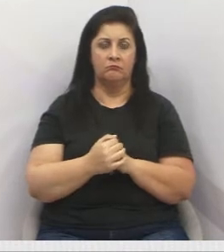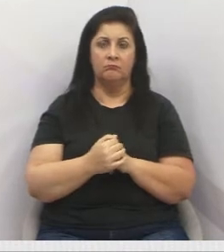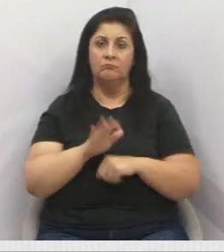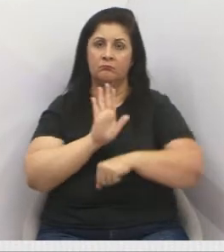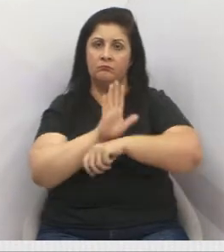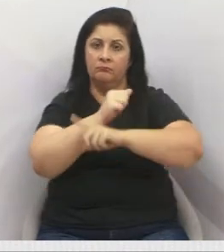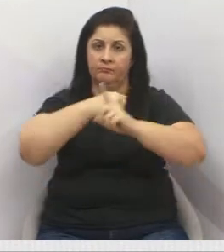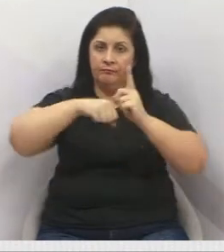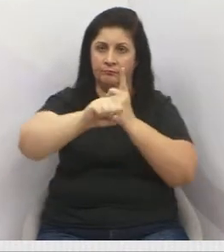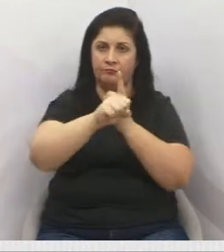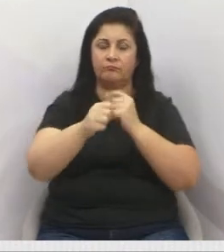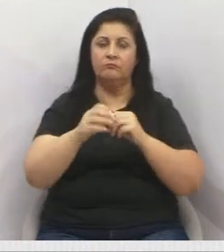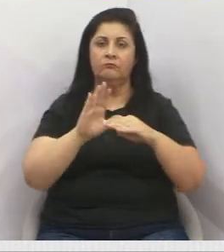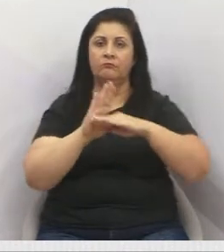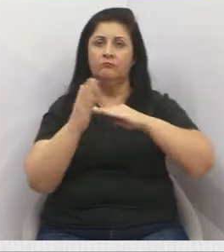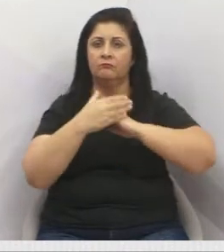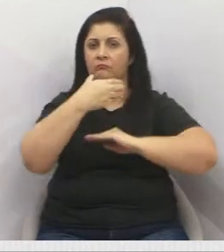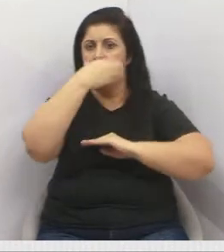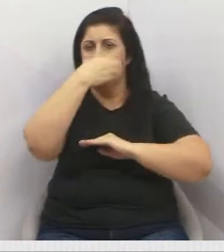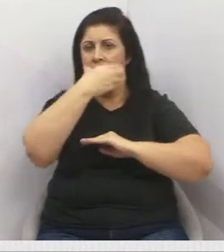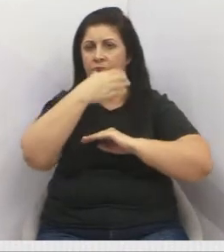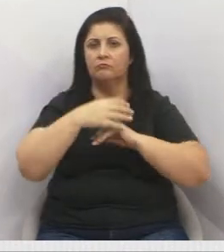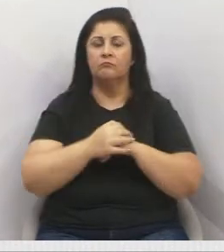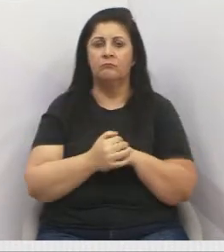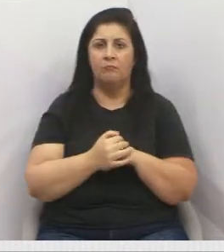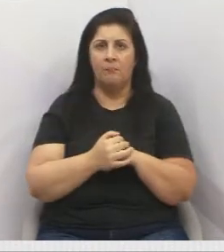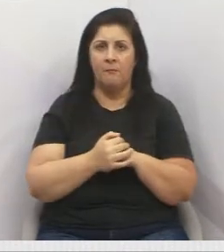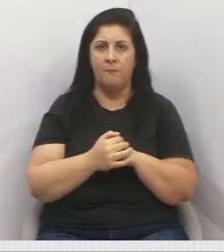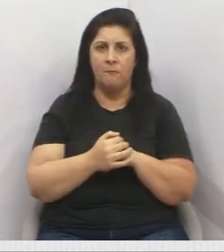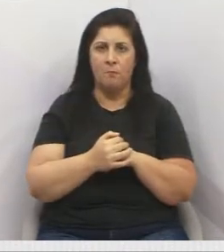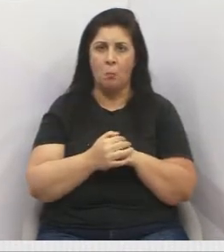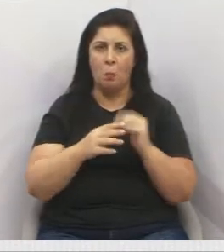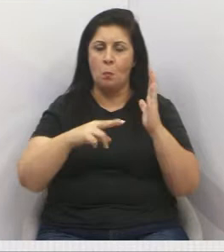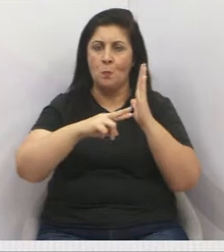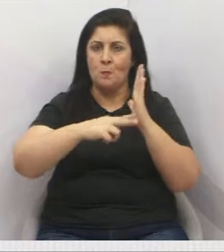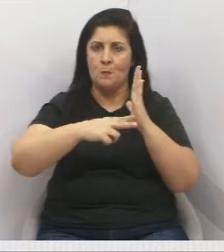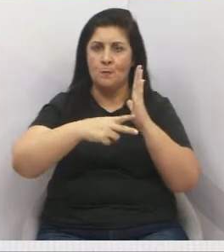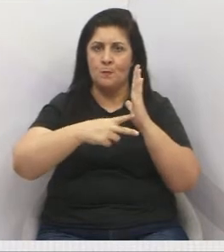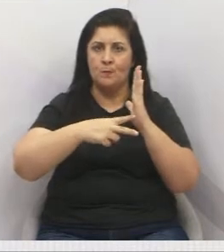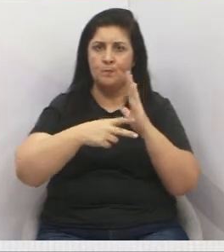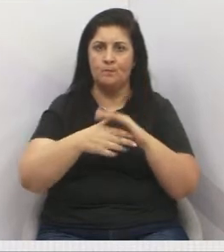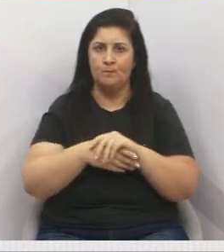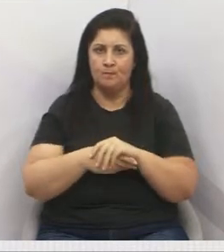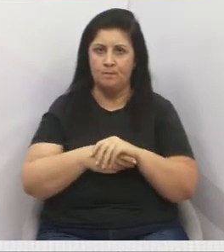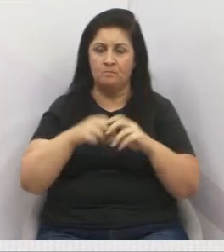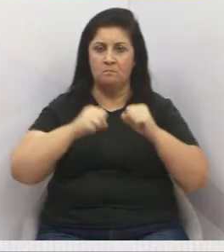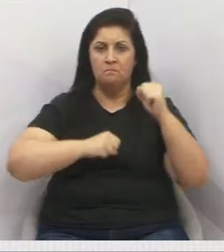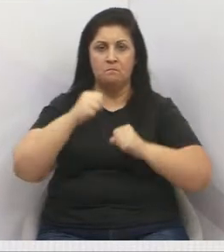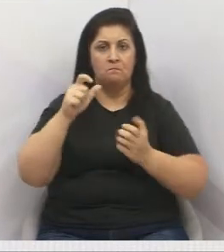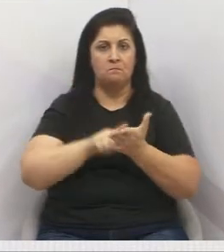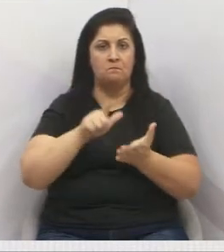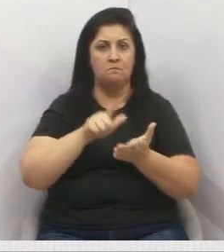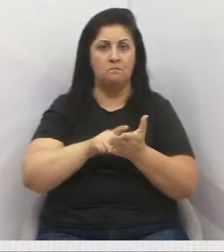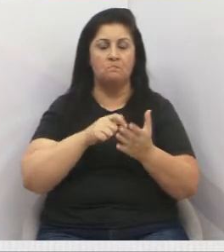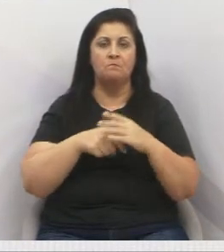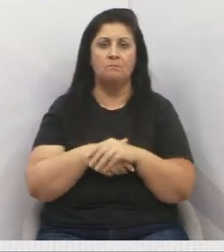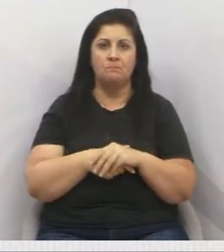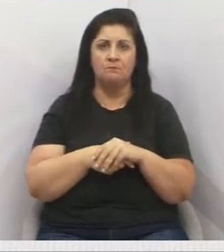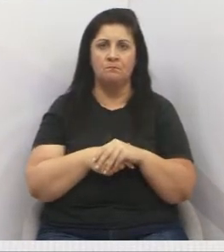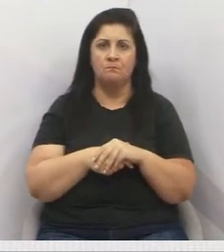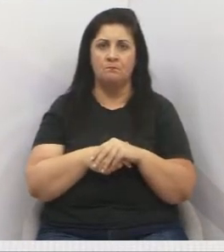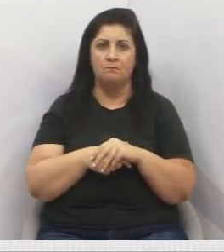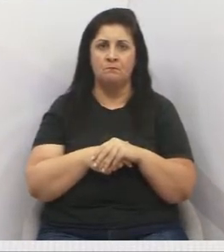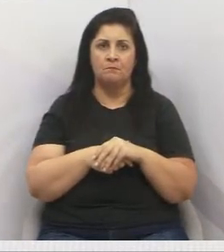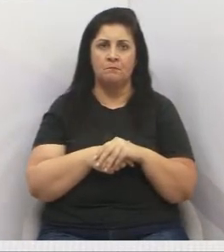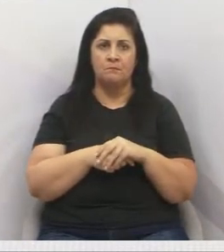Movimentos populares, Jardim Paraíso, Jardim Holanda, entidade de classe sindical, Sindicato dos Papeleiros, empresas ou entidades